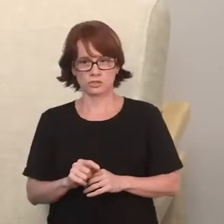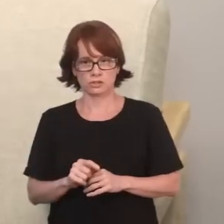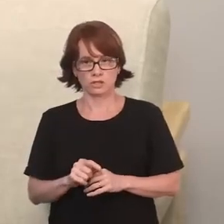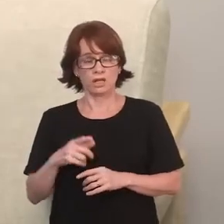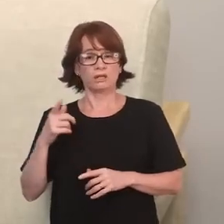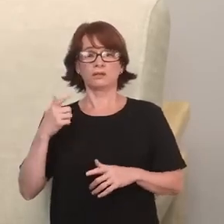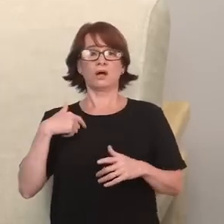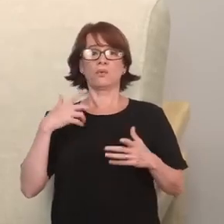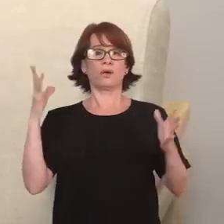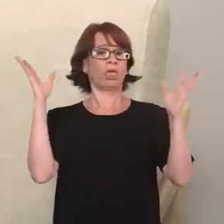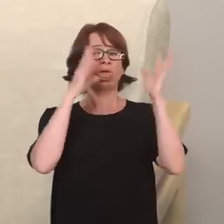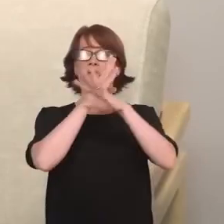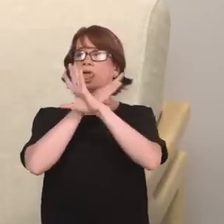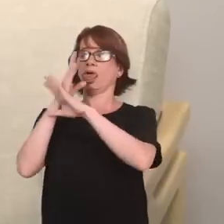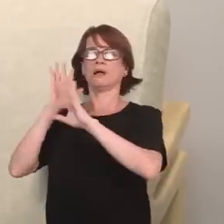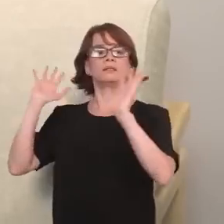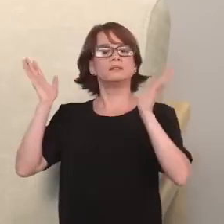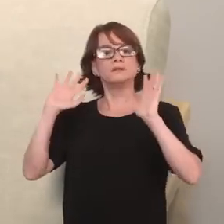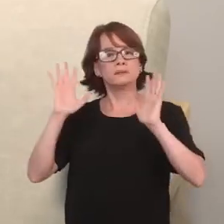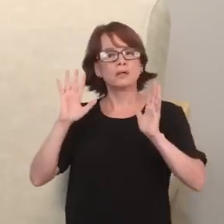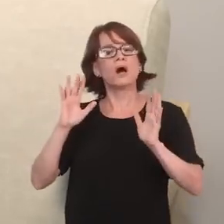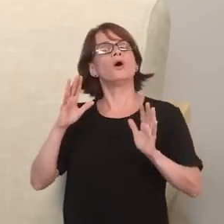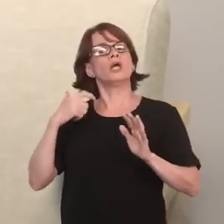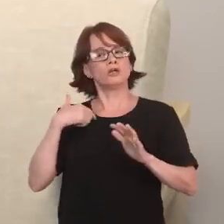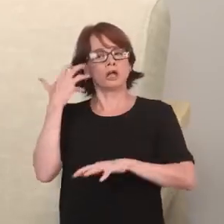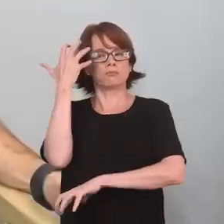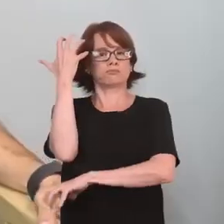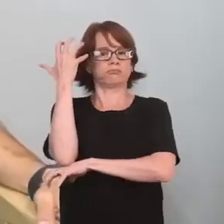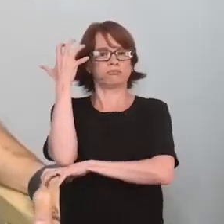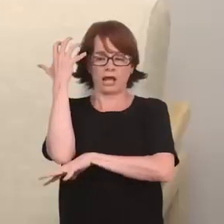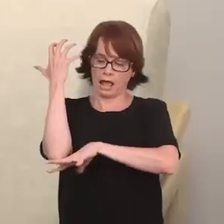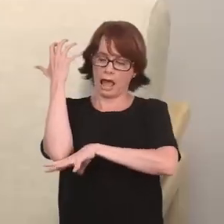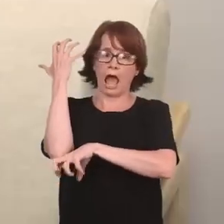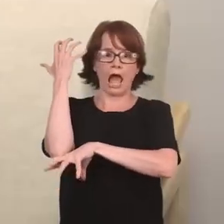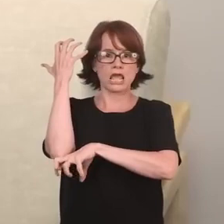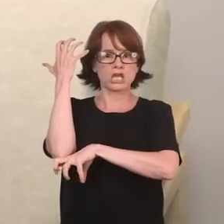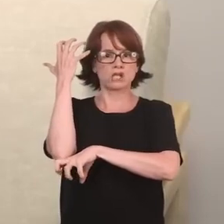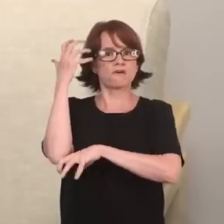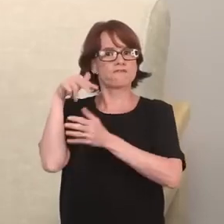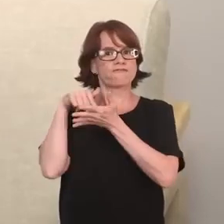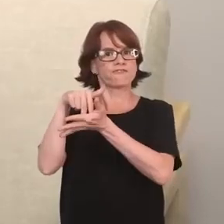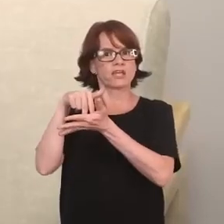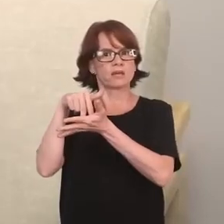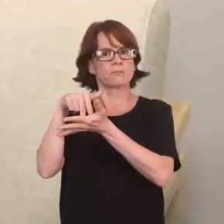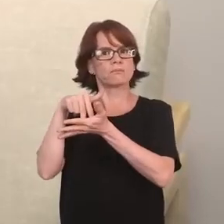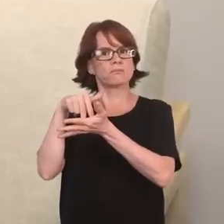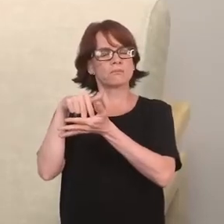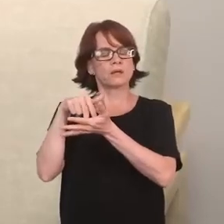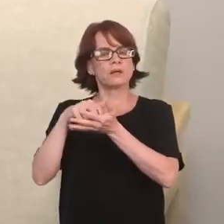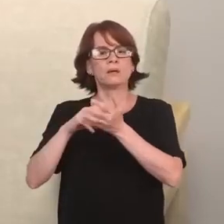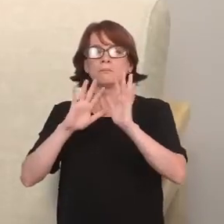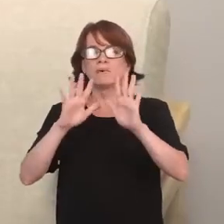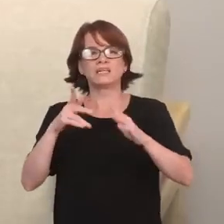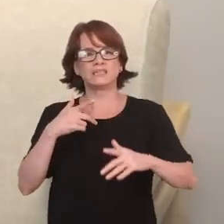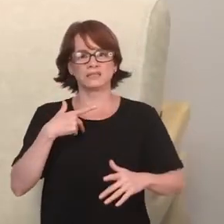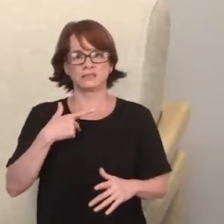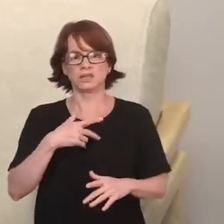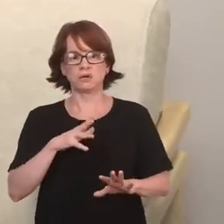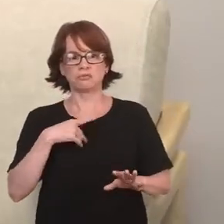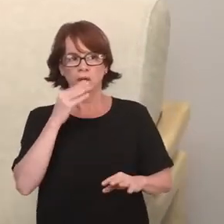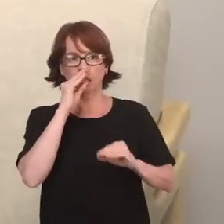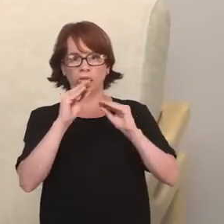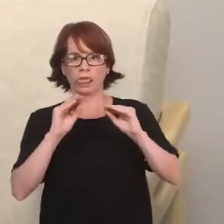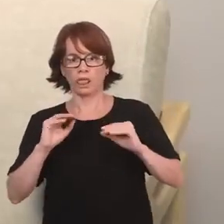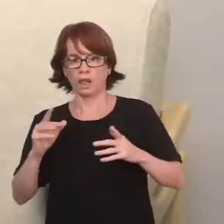vai. Nesse sentido, sim, radical de ter raízes. Tem firmeza. Ter firmeza. Mas eu não sou uma pessoa intolerante e